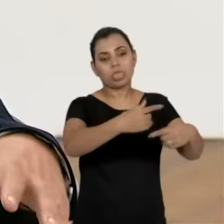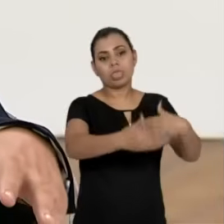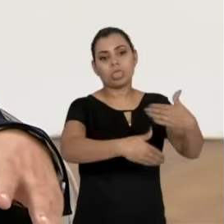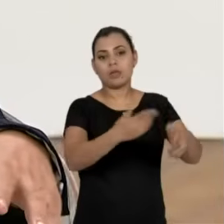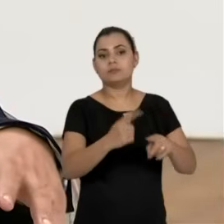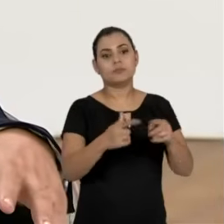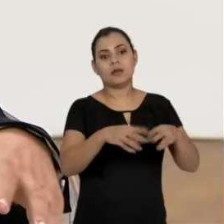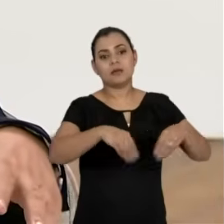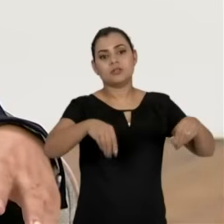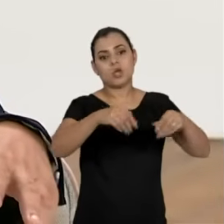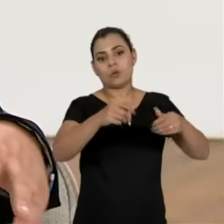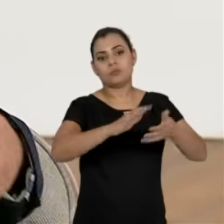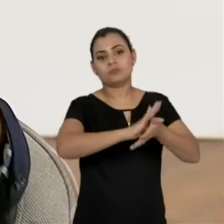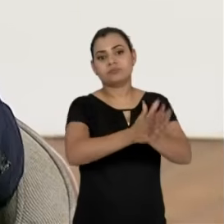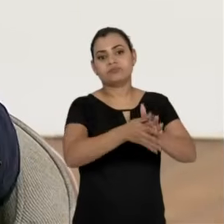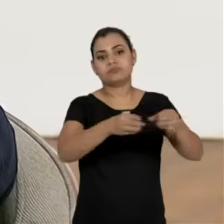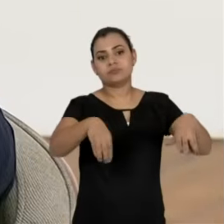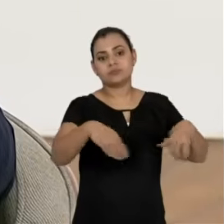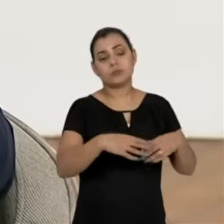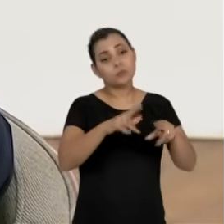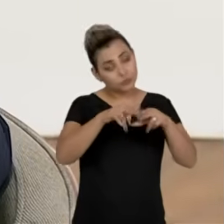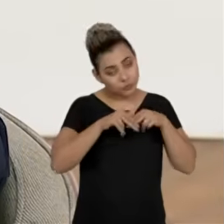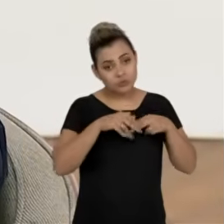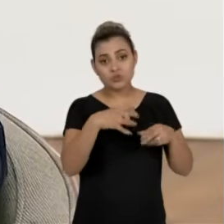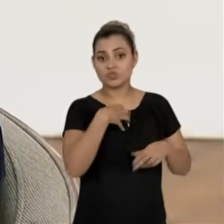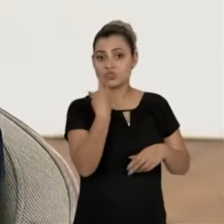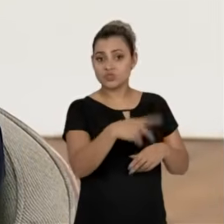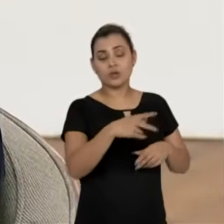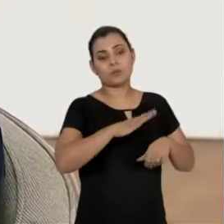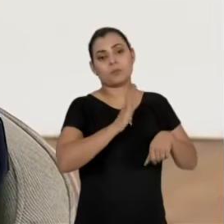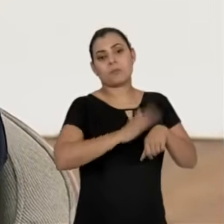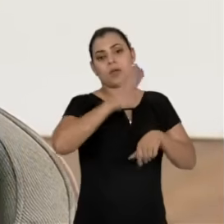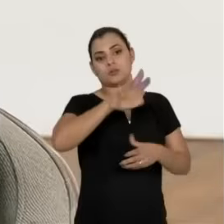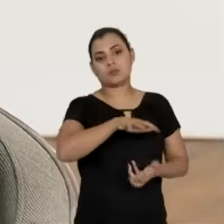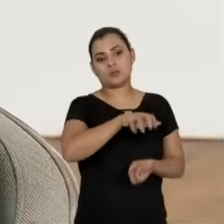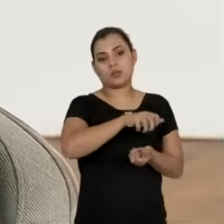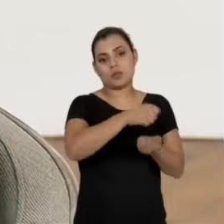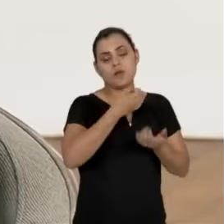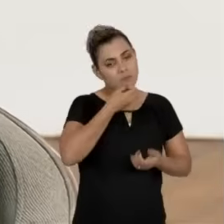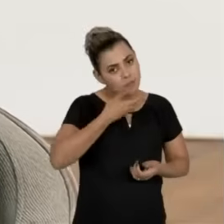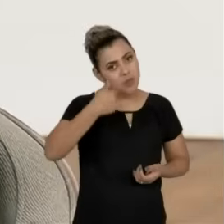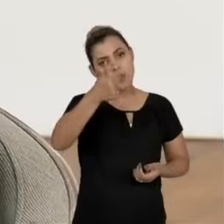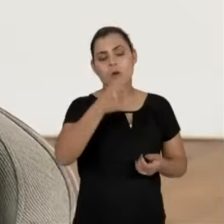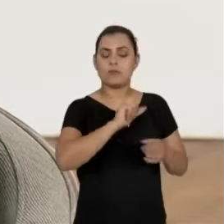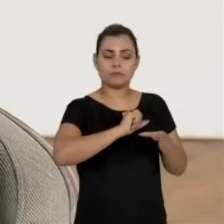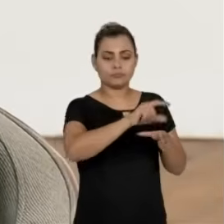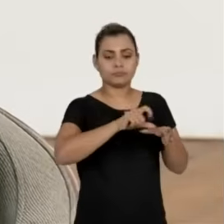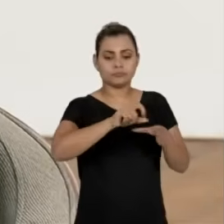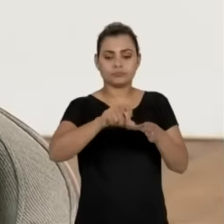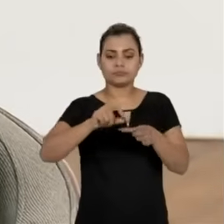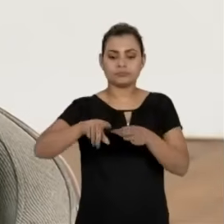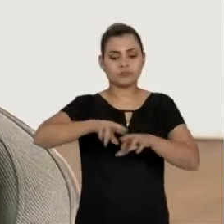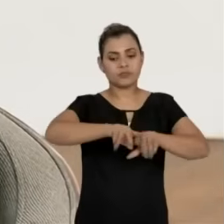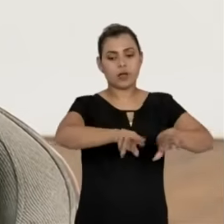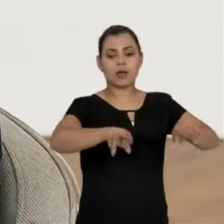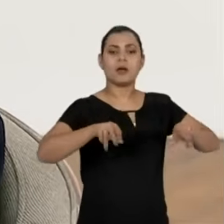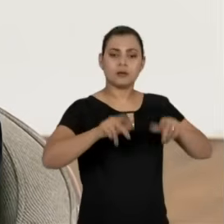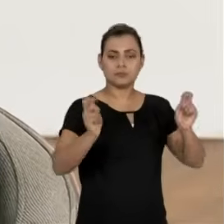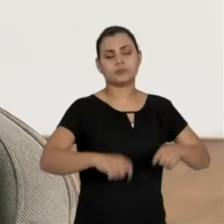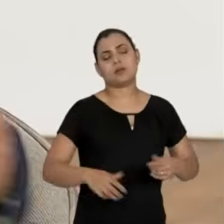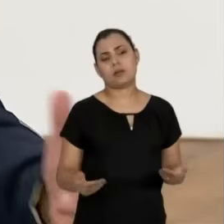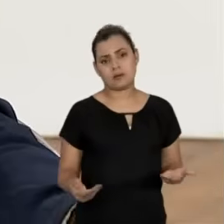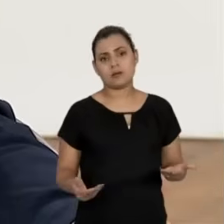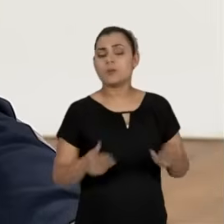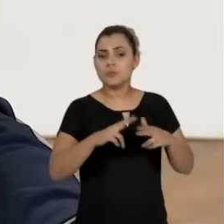você estraga o solo, né? Então, fazer uma agricultura que seja fixando no mesmo lugar, você planta várias coisas, que vai regenerando o solo automaticamente,